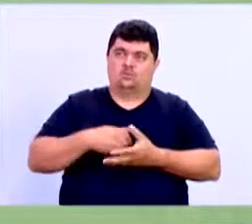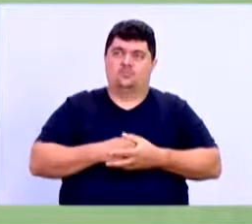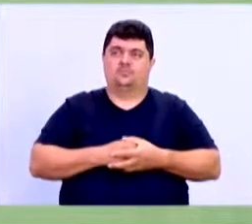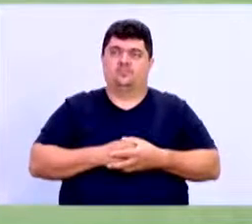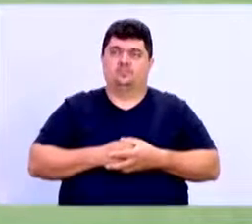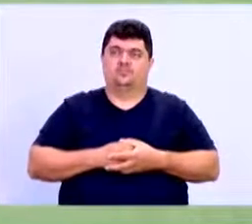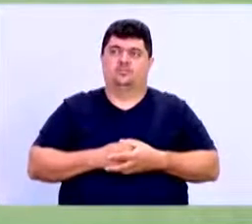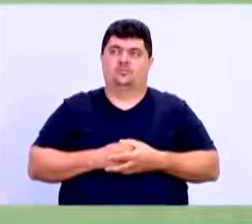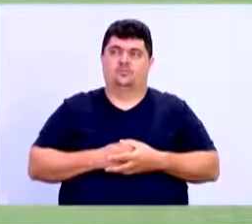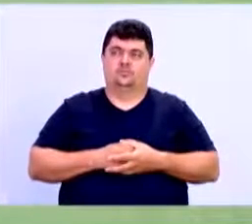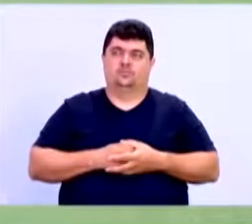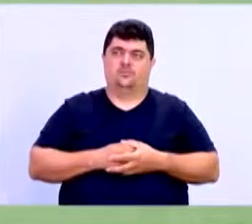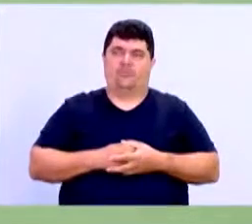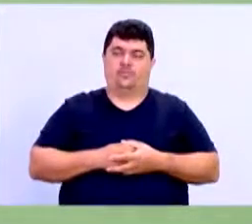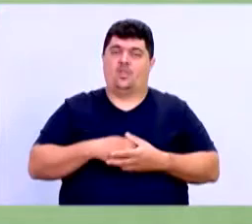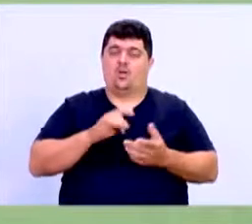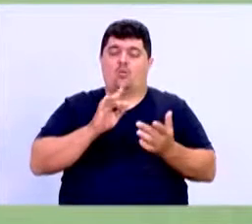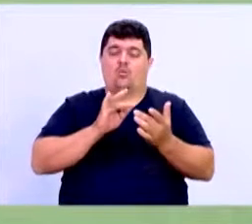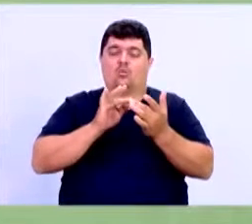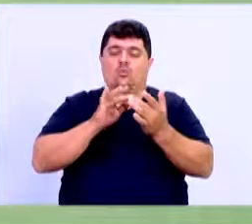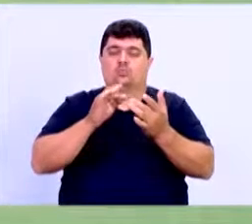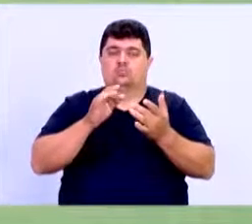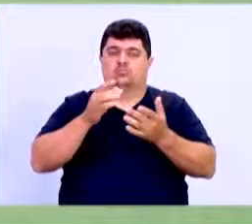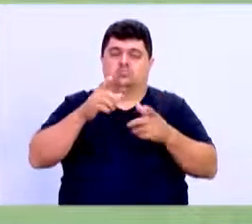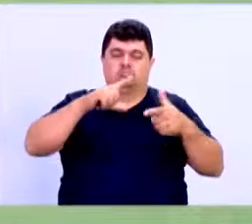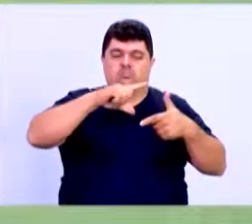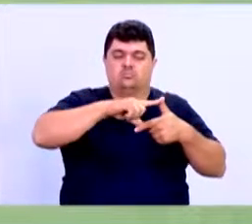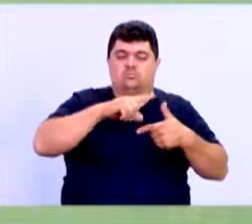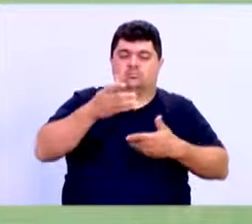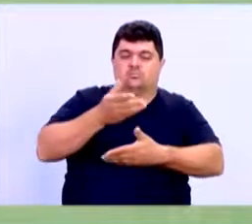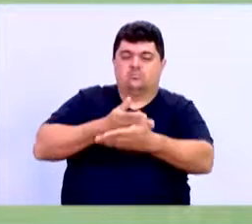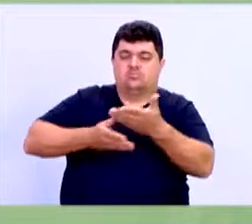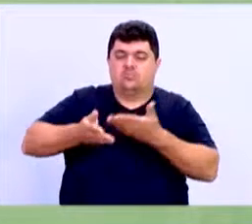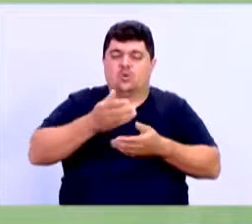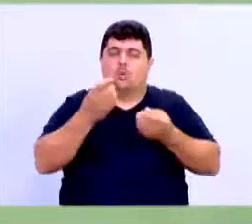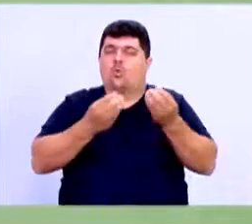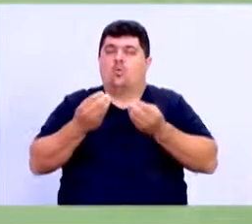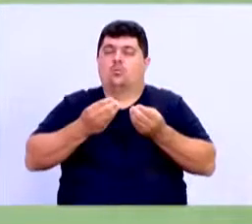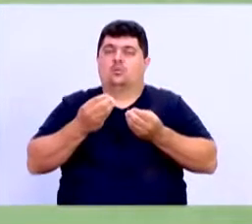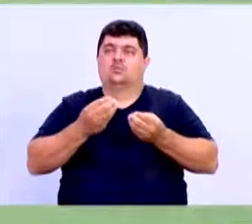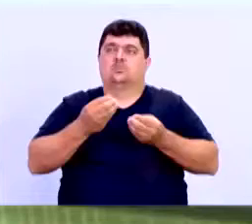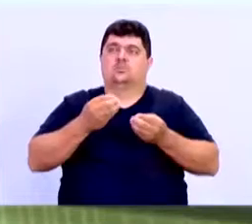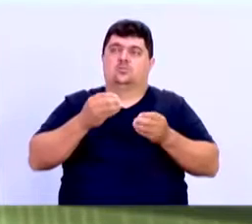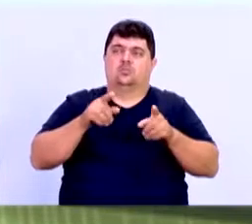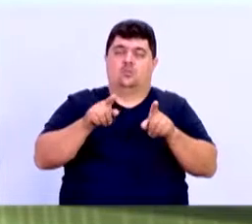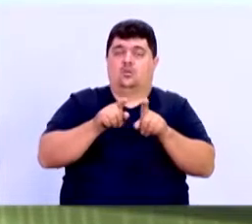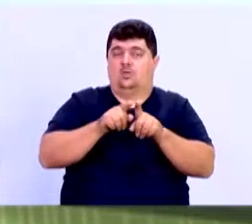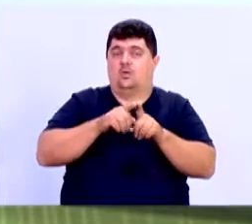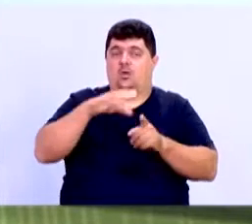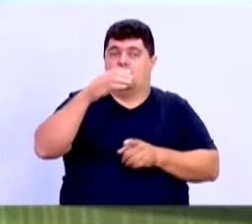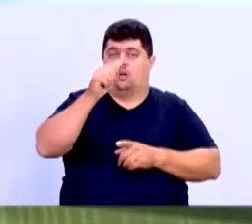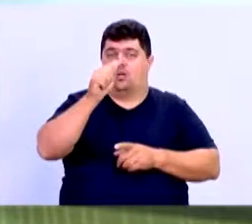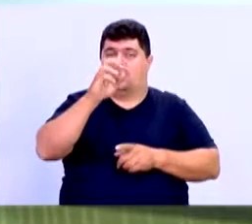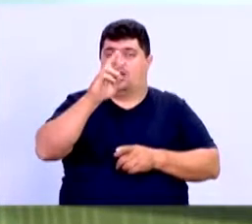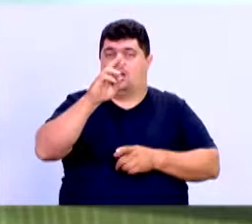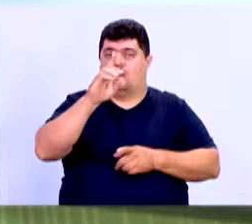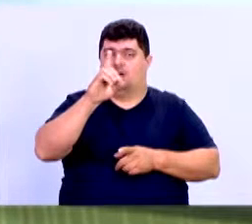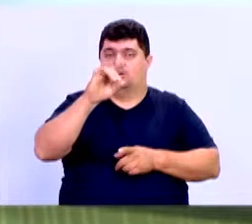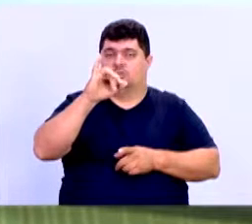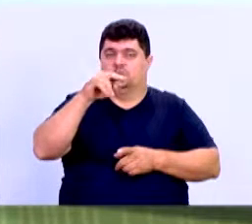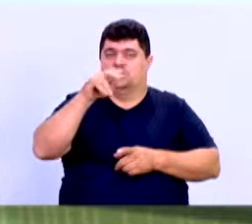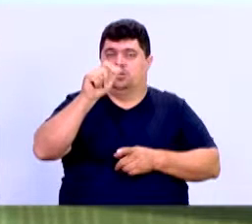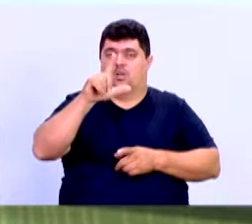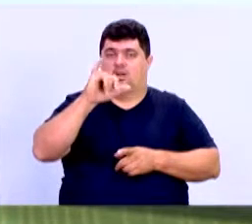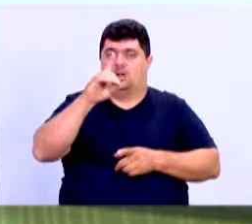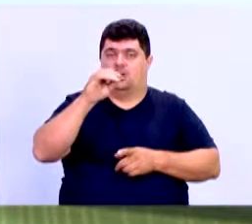E para essas entidades se comunicarem, se relacionarem, como é que funciona? Funciona através da cardinalidade.